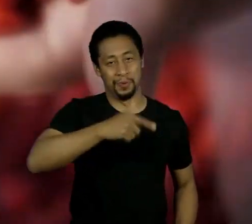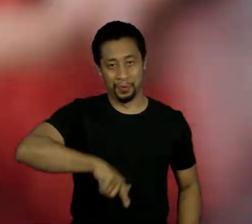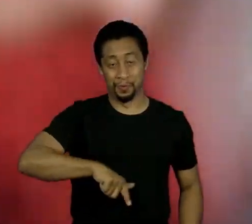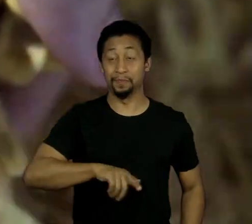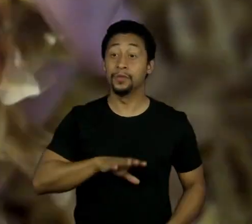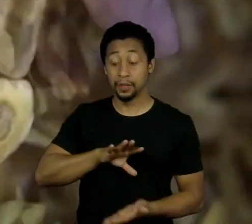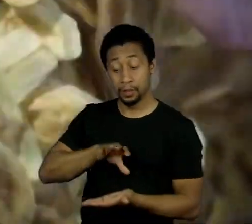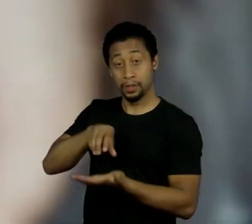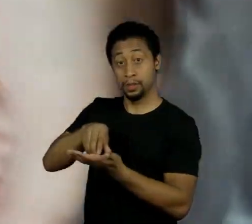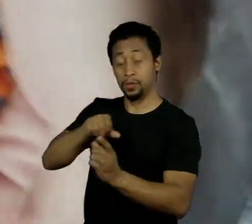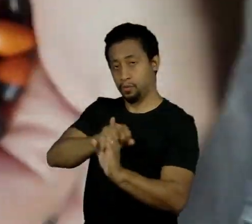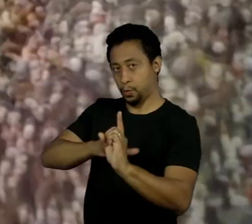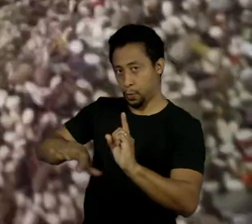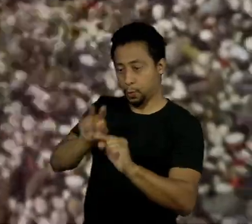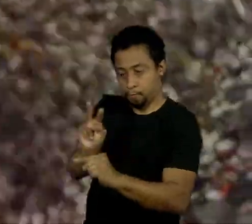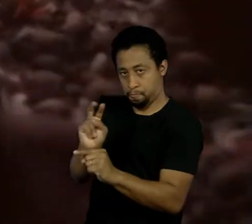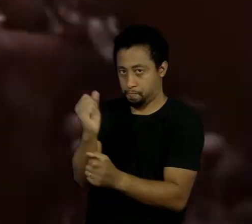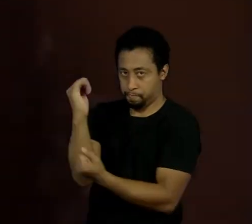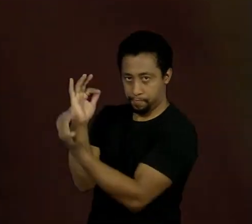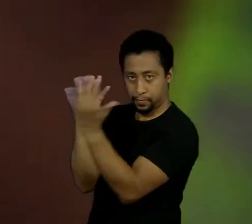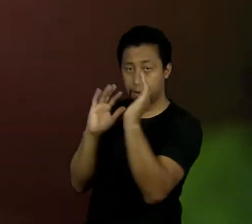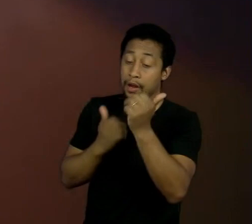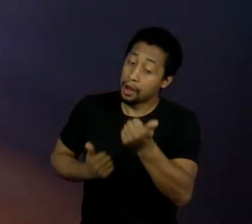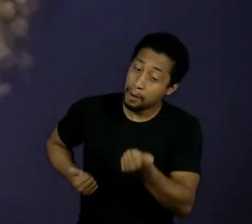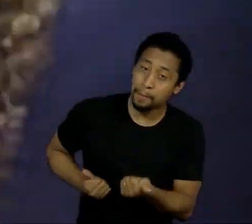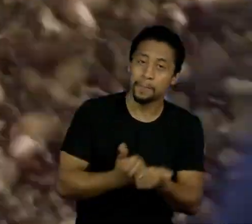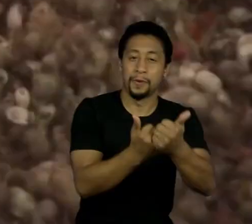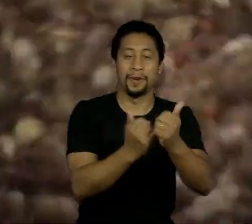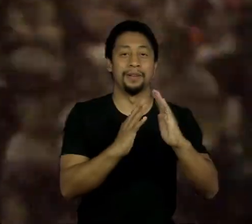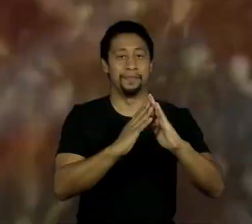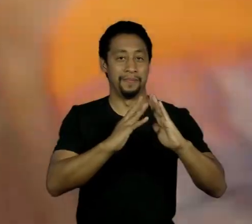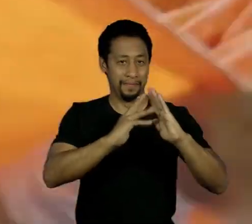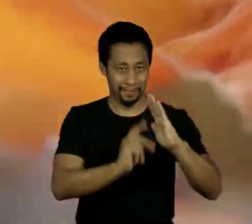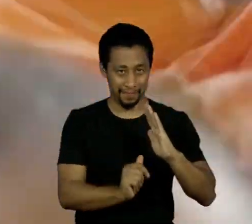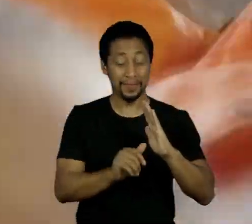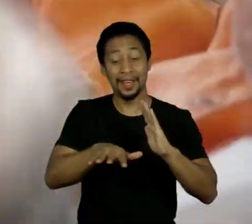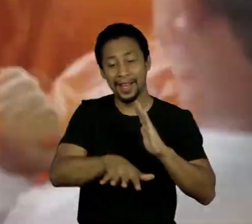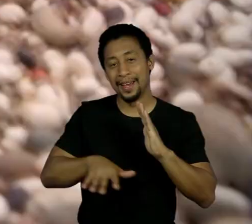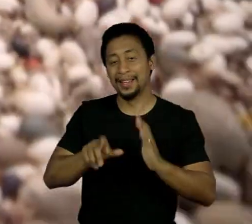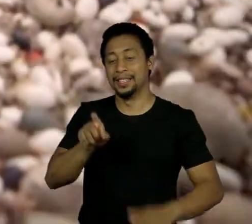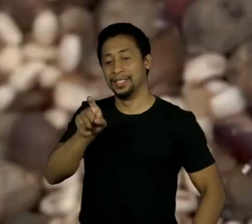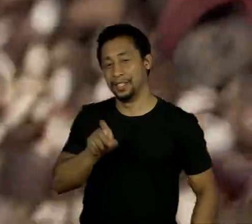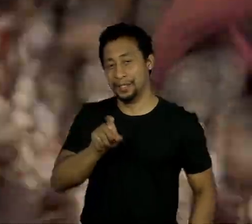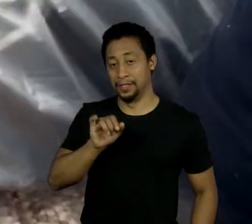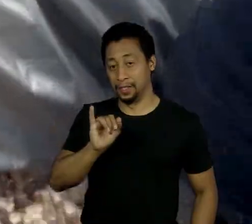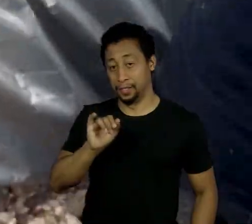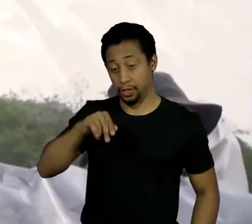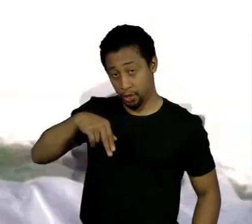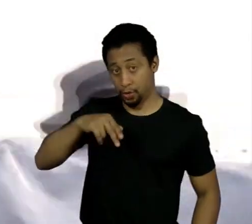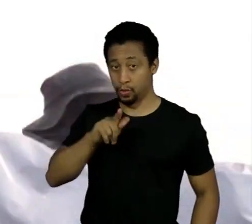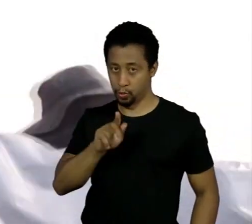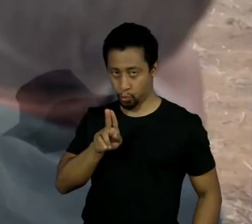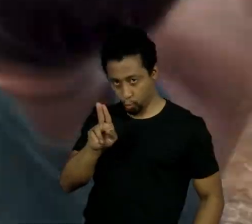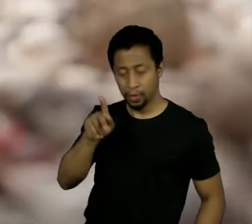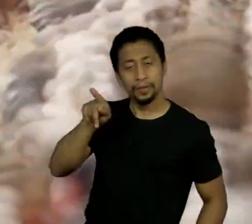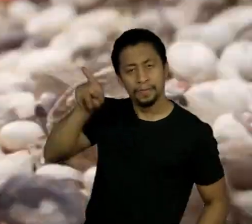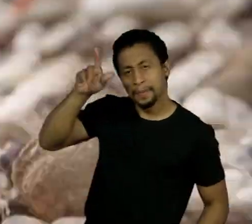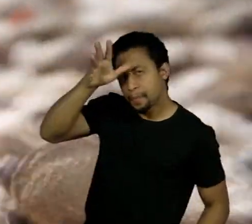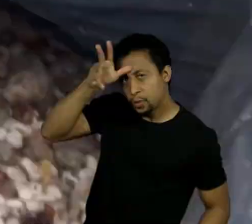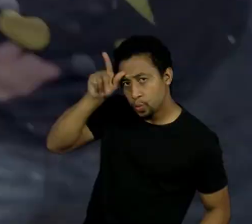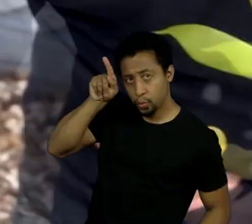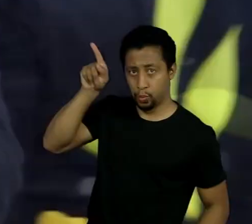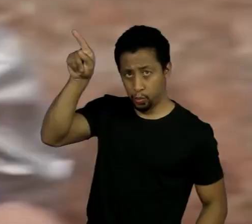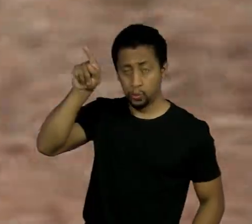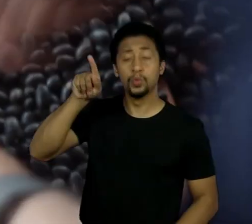a exemplo do que realiza no território indígena do Xingu, em Mato Grosso, onde a rede de sementes existe há mais